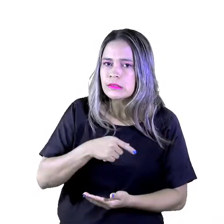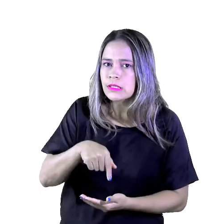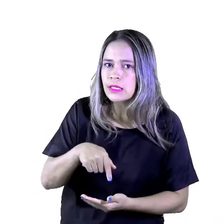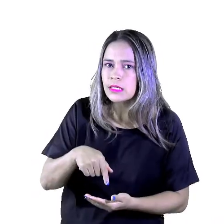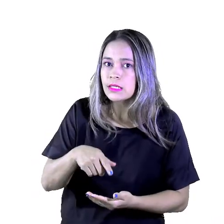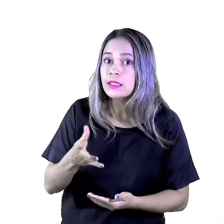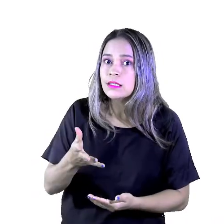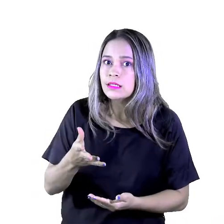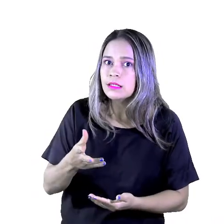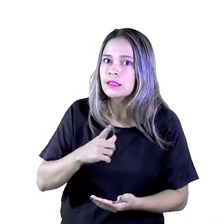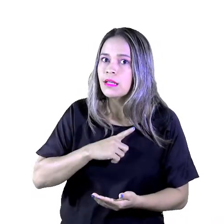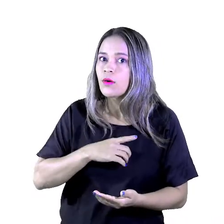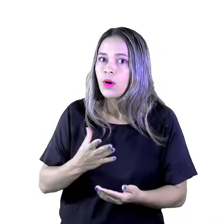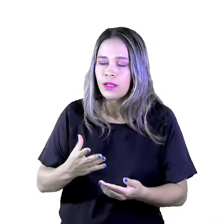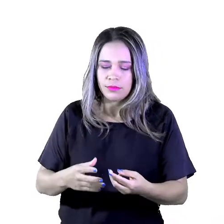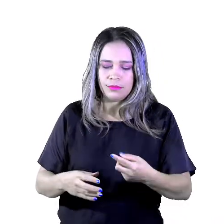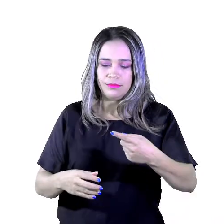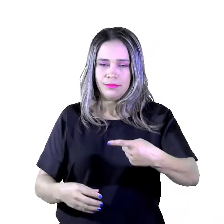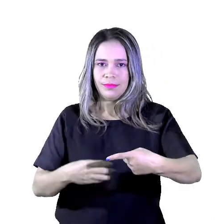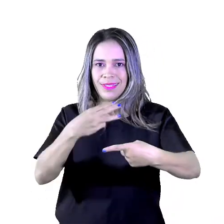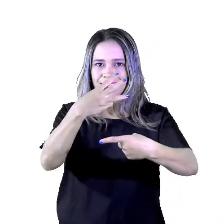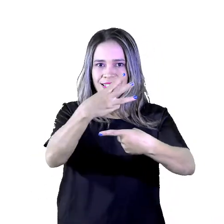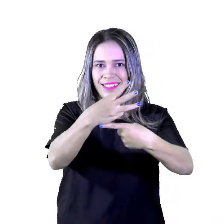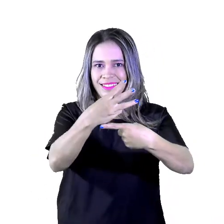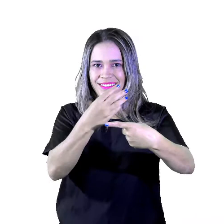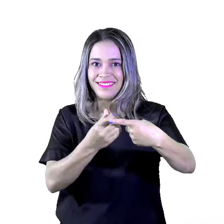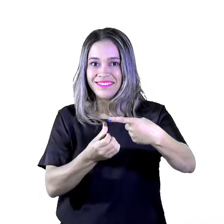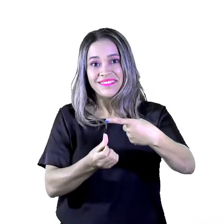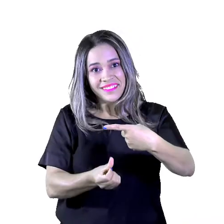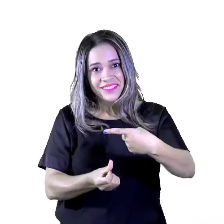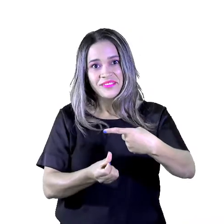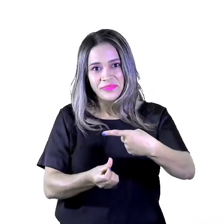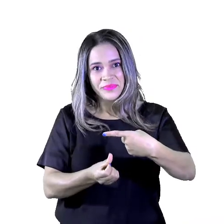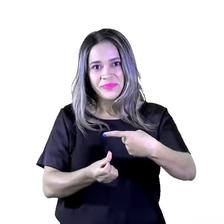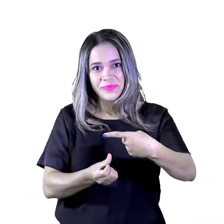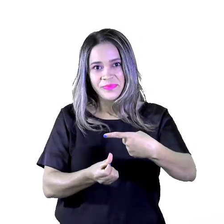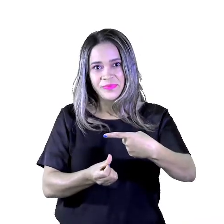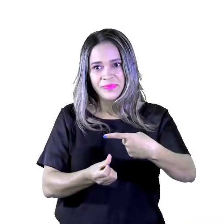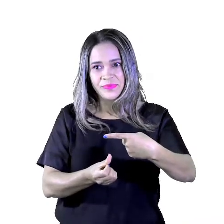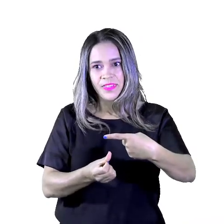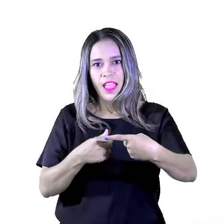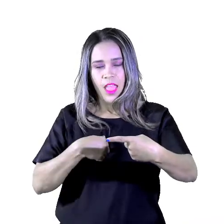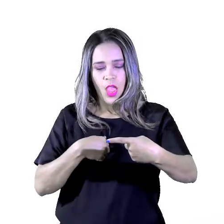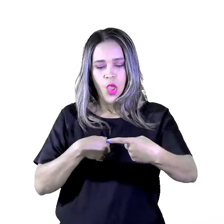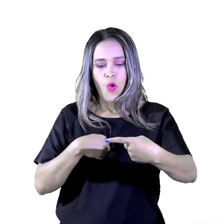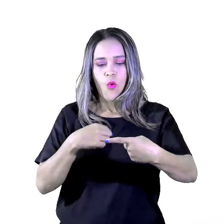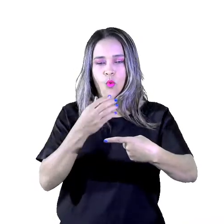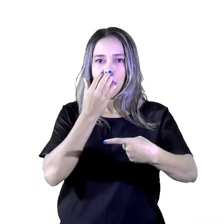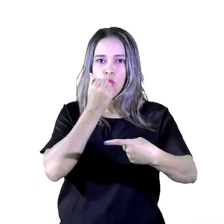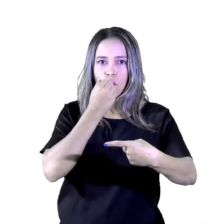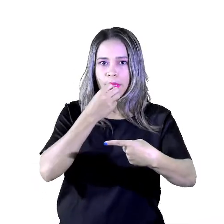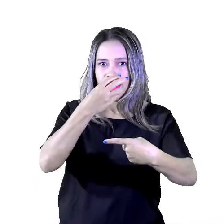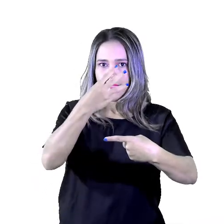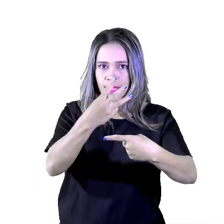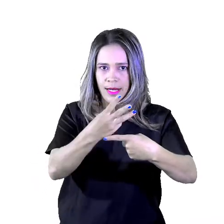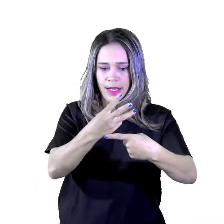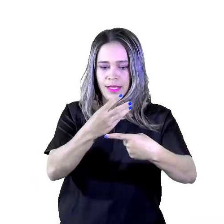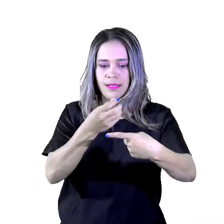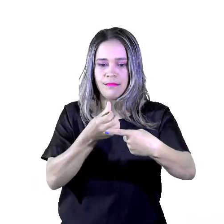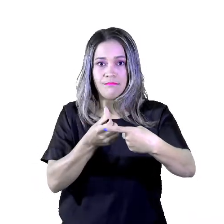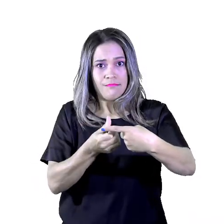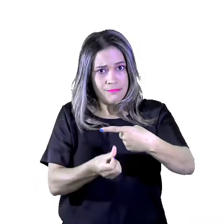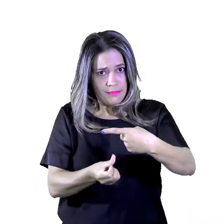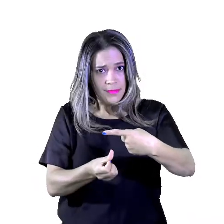então, 3 cestos. Então, olha só, eu consumi 3 de 6